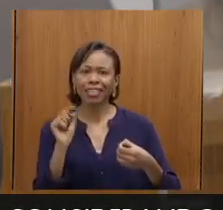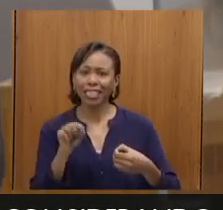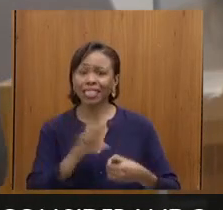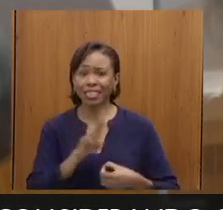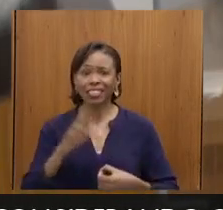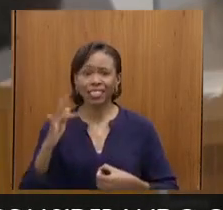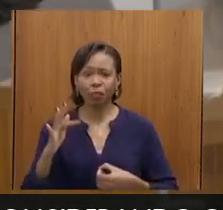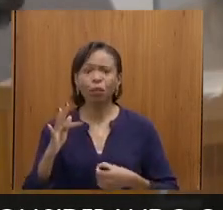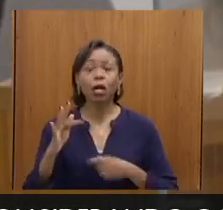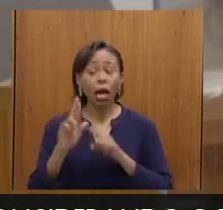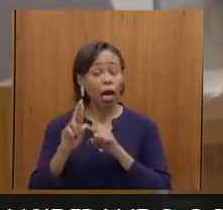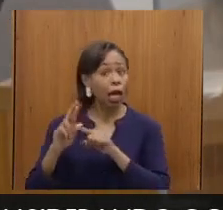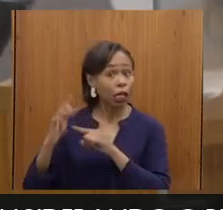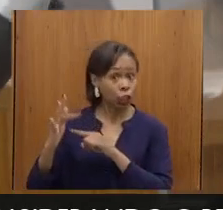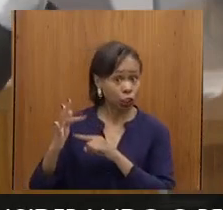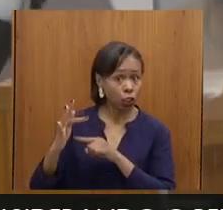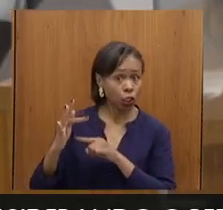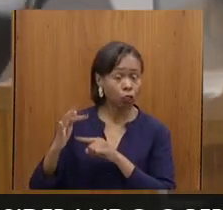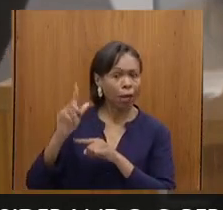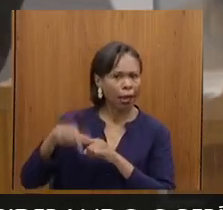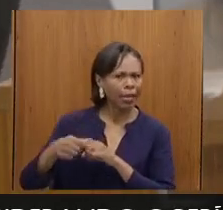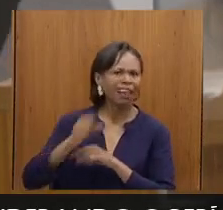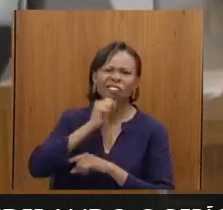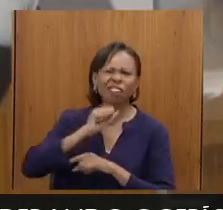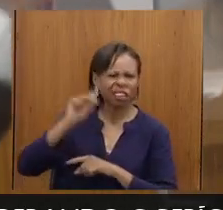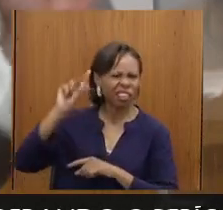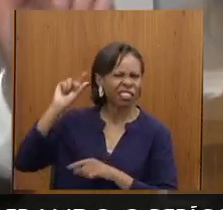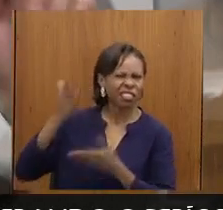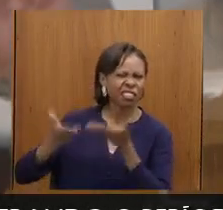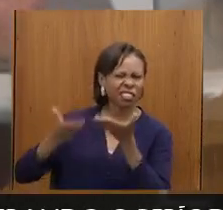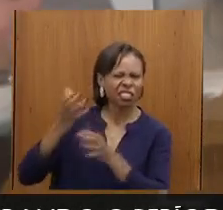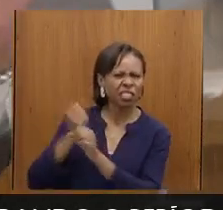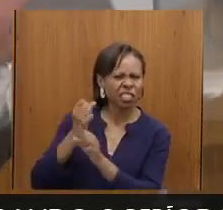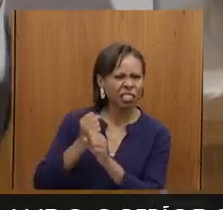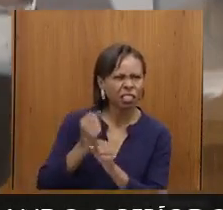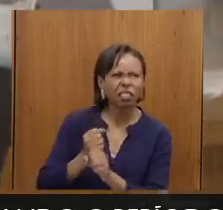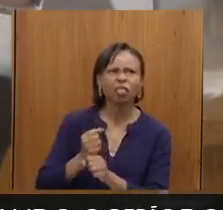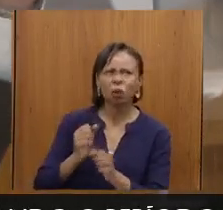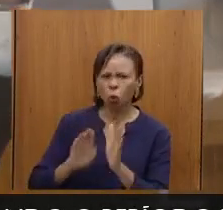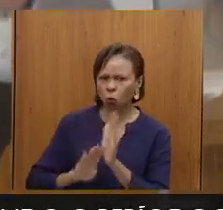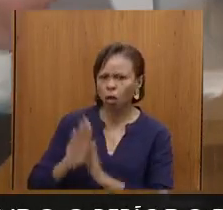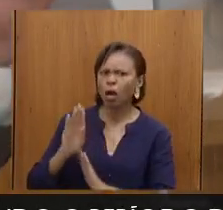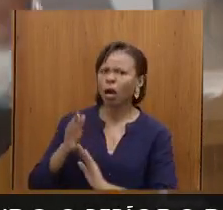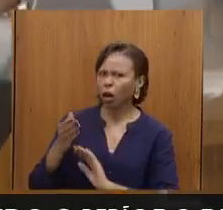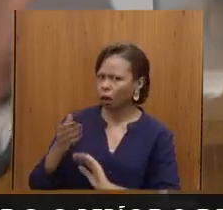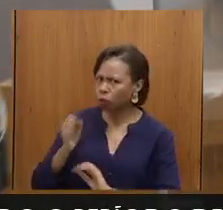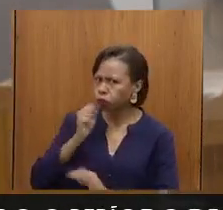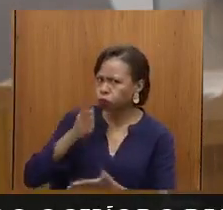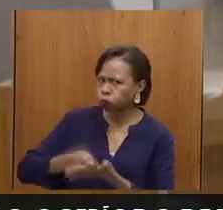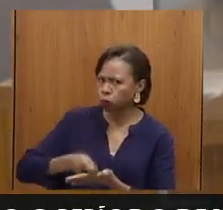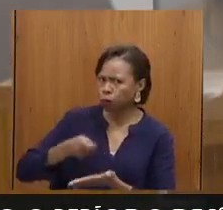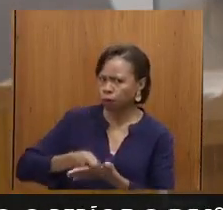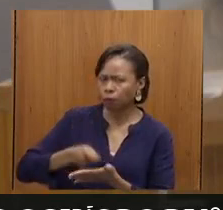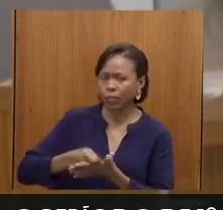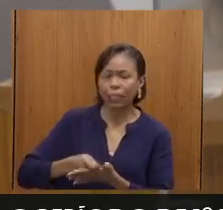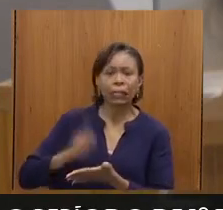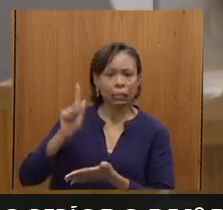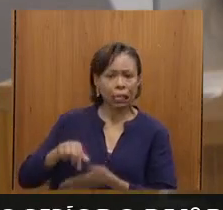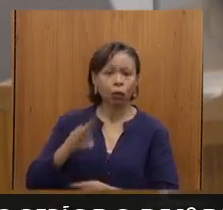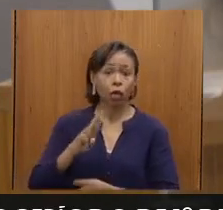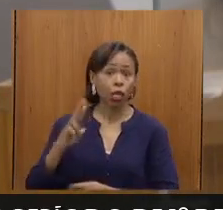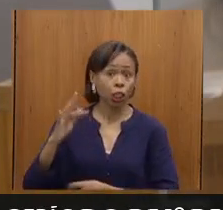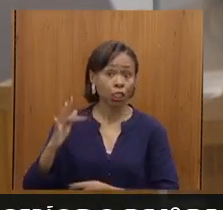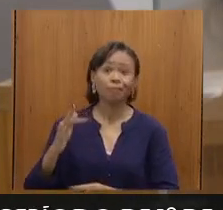ainda o regime antigo, que era o regime mais duro que existia, que este, sim, era um regime que, de fato, praticamente